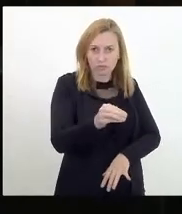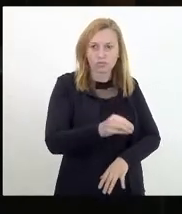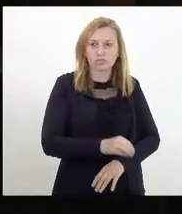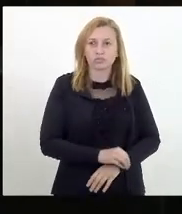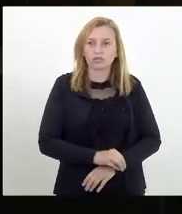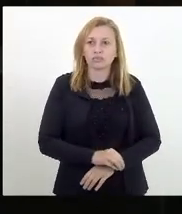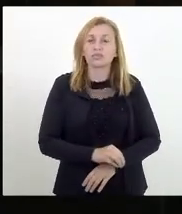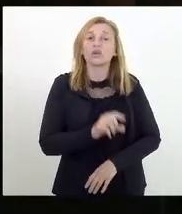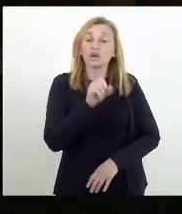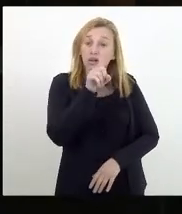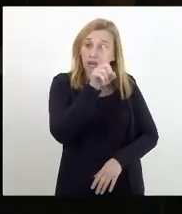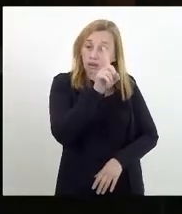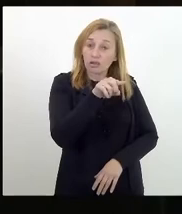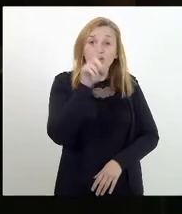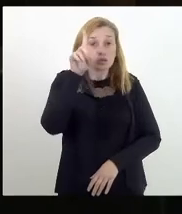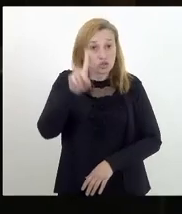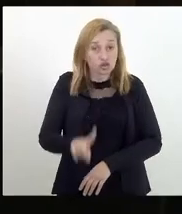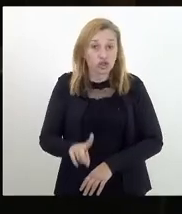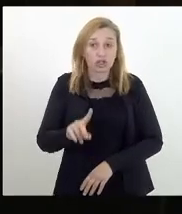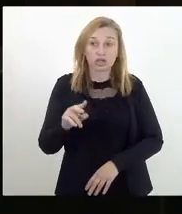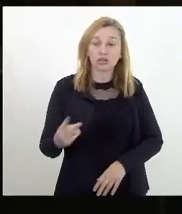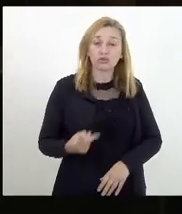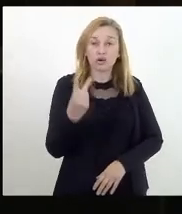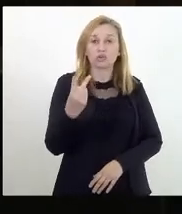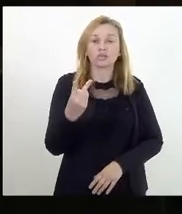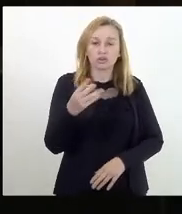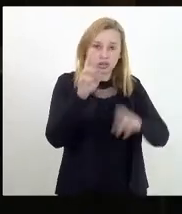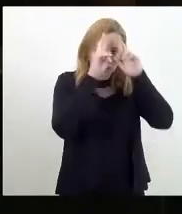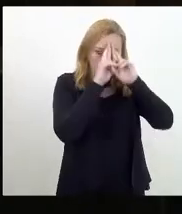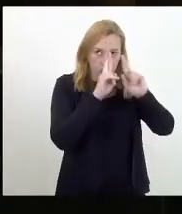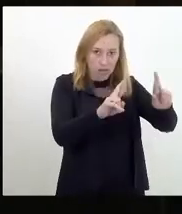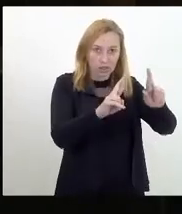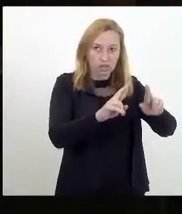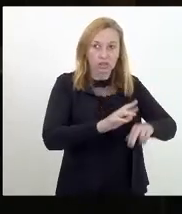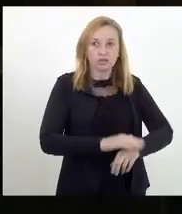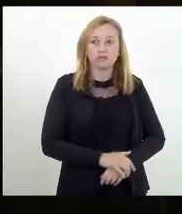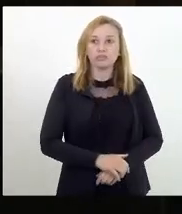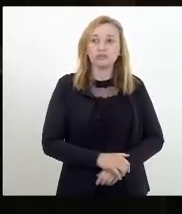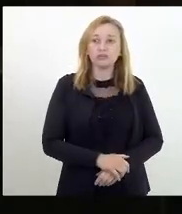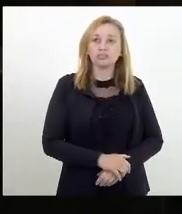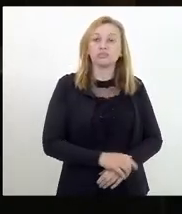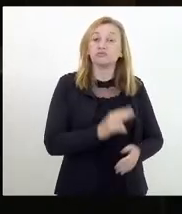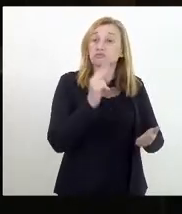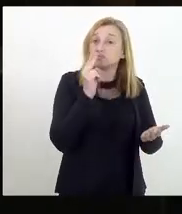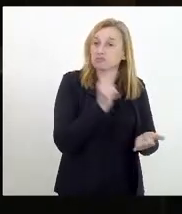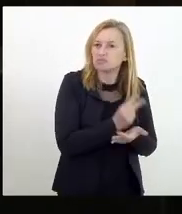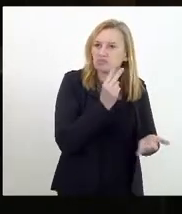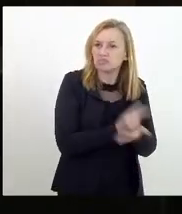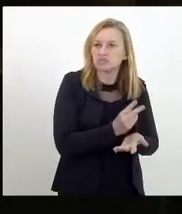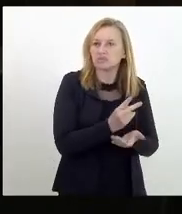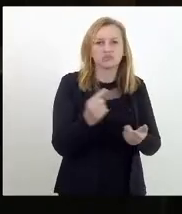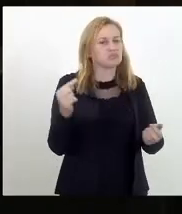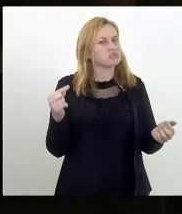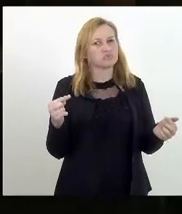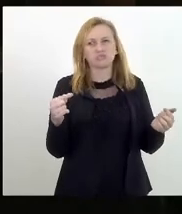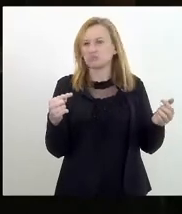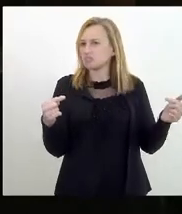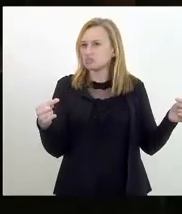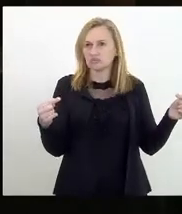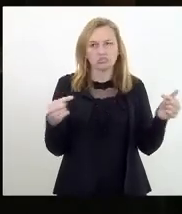o que esses direitos e valores sejam respeitados ainda que não concordemos com eles